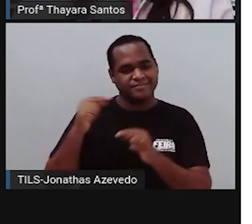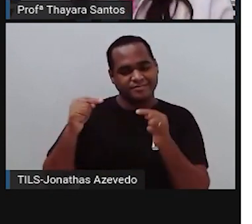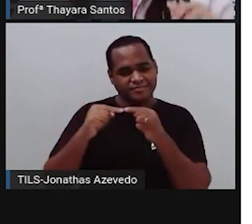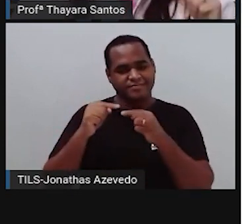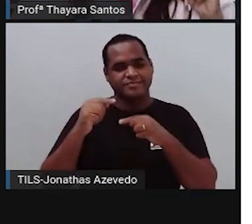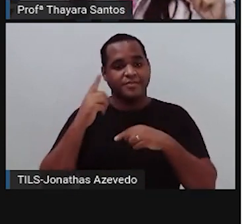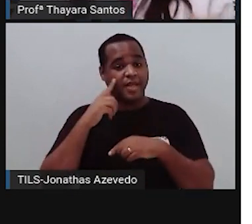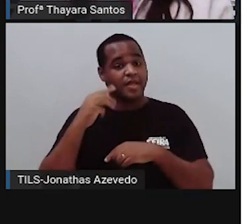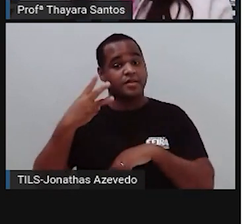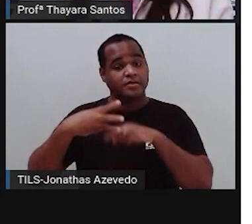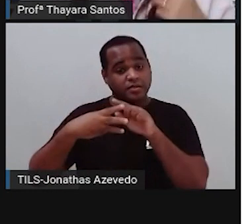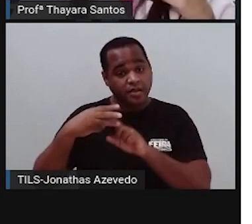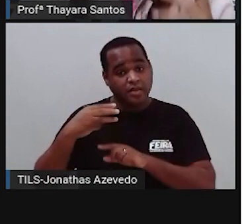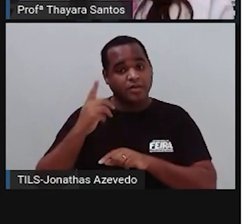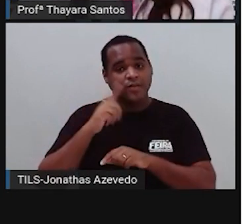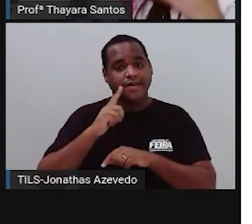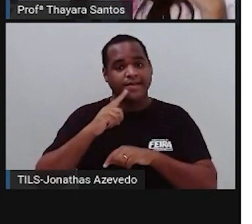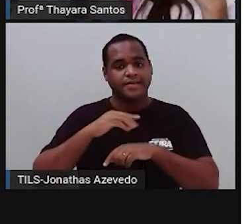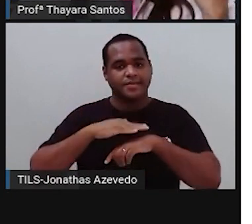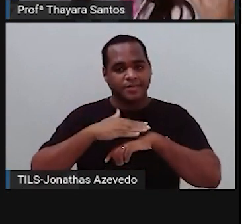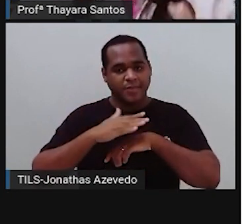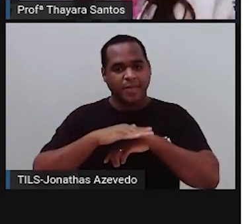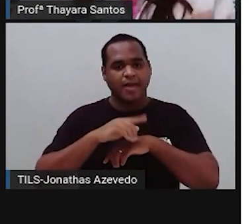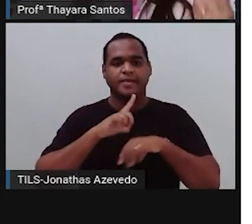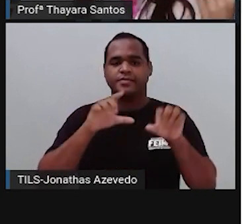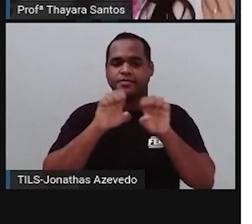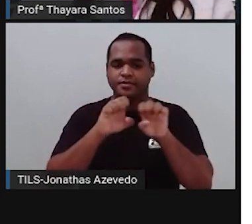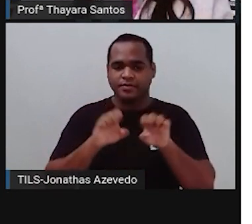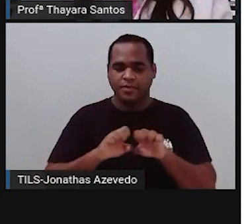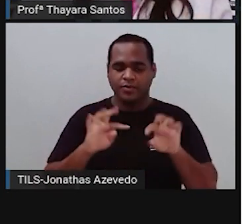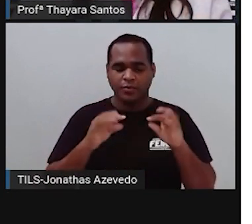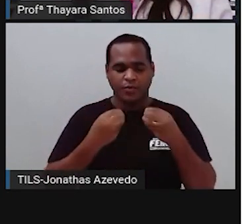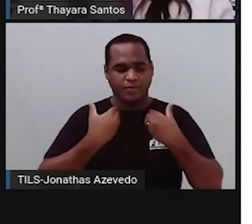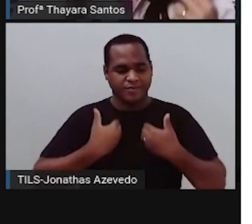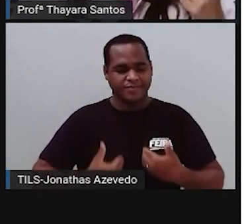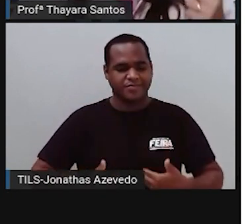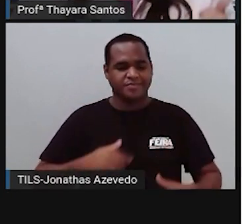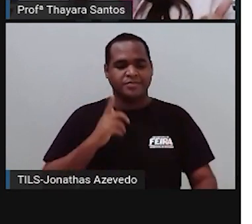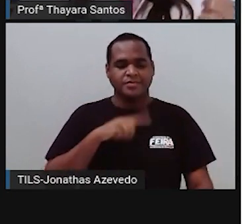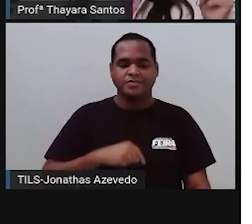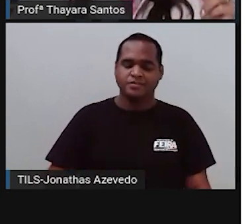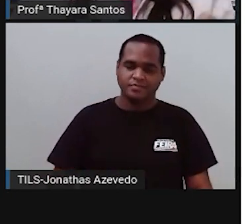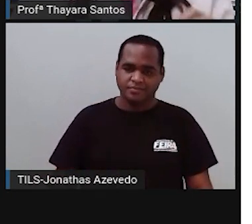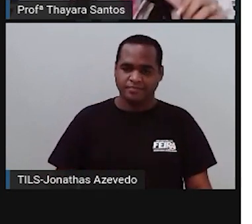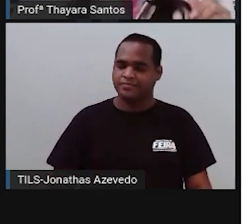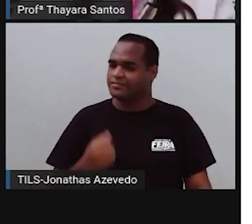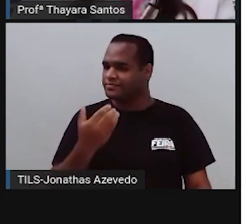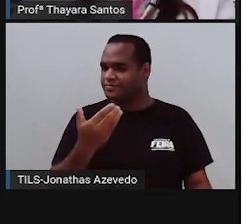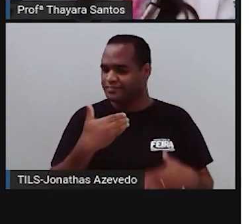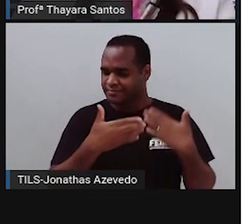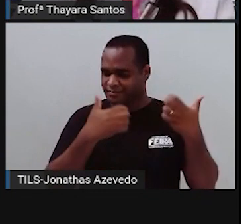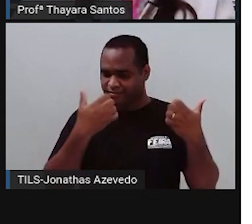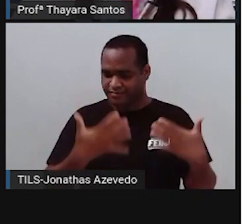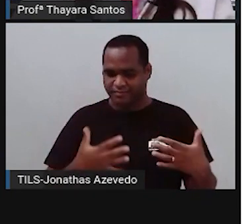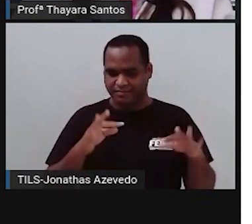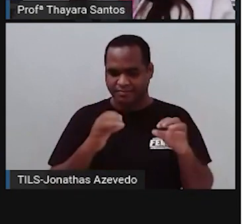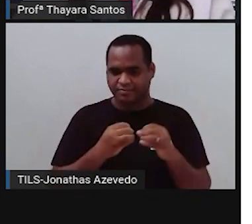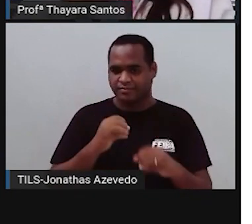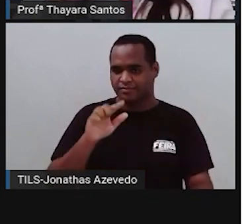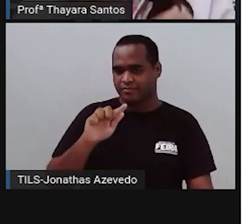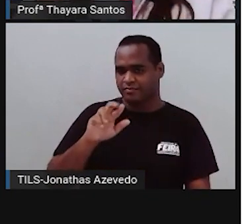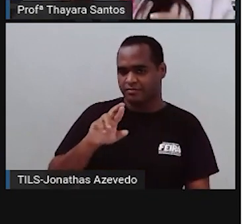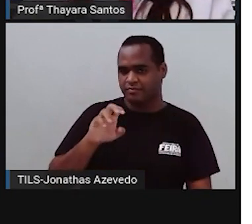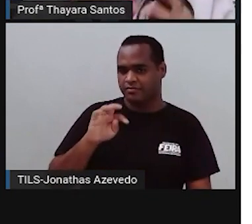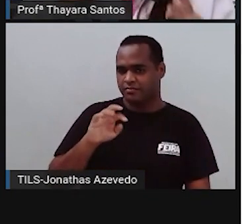tecidos, eles vão originar as estruturas do nosso corpo. E isso acontece aqui na gastrulação, né?